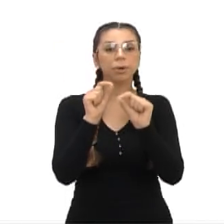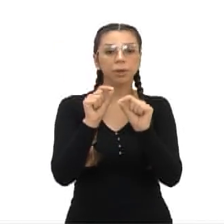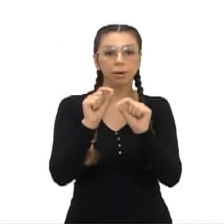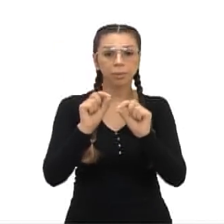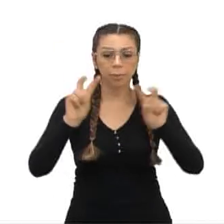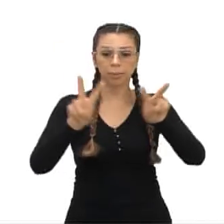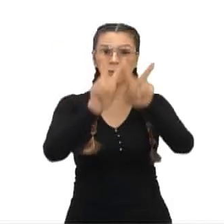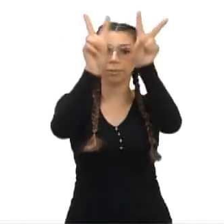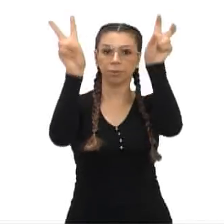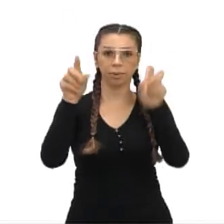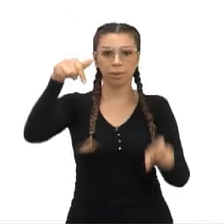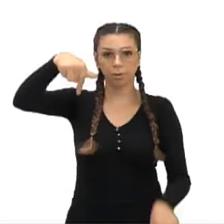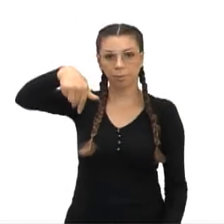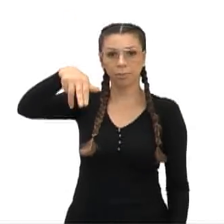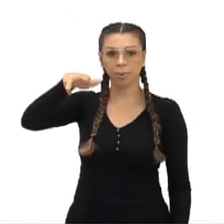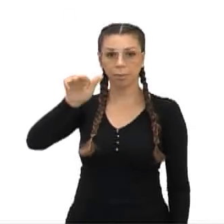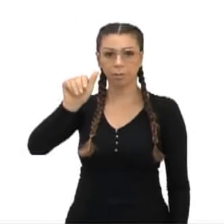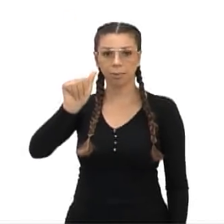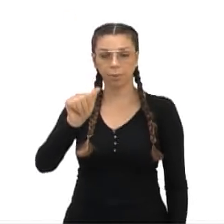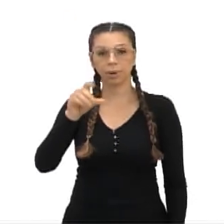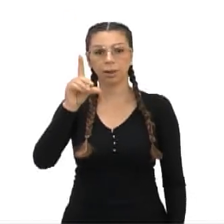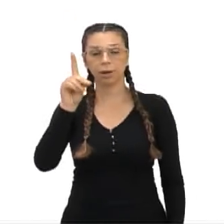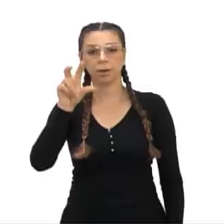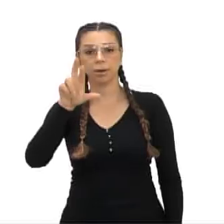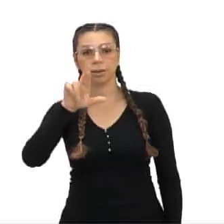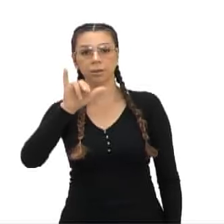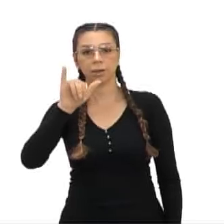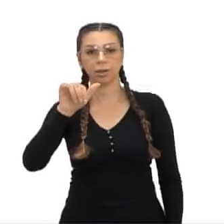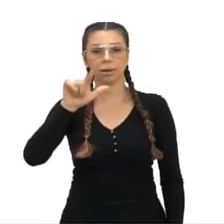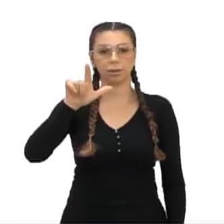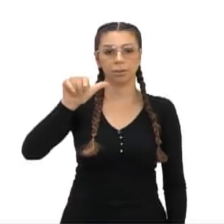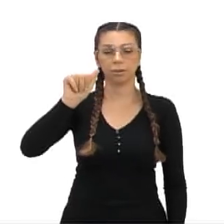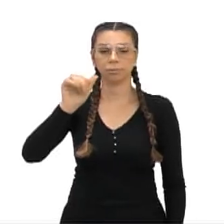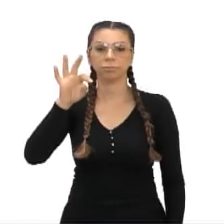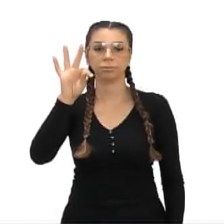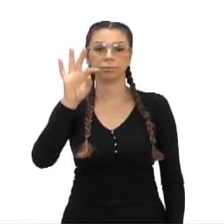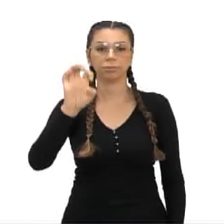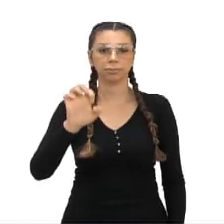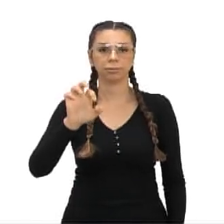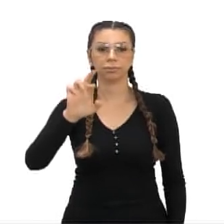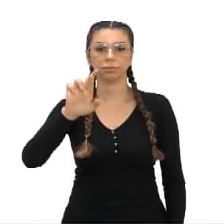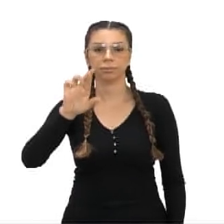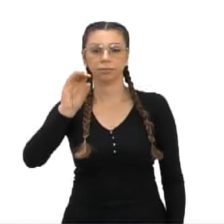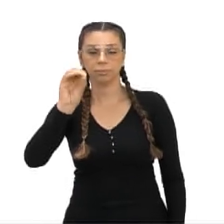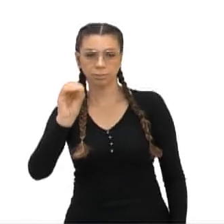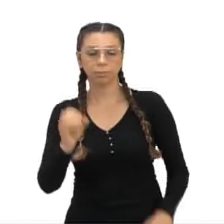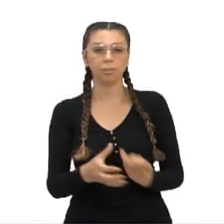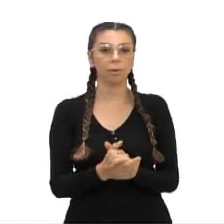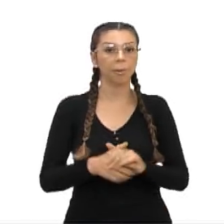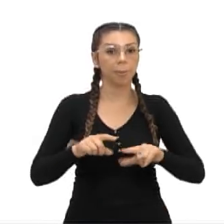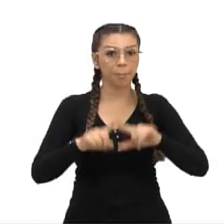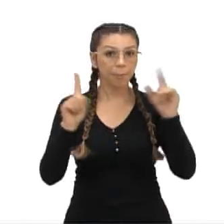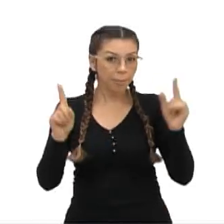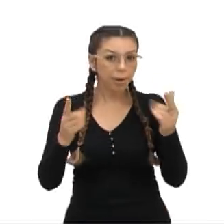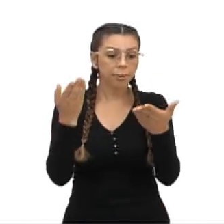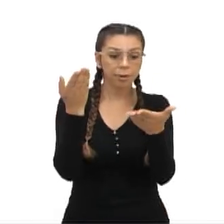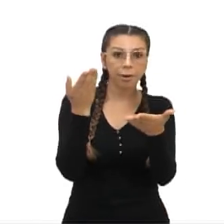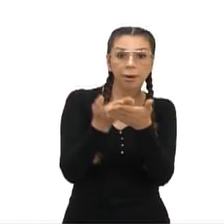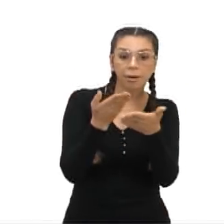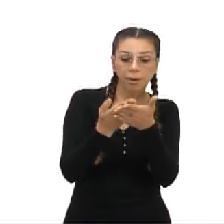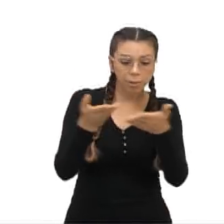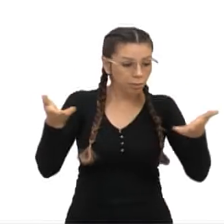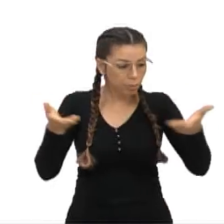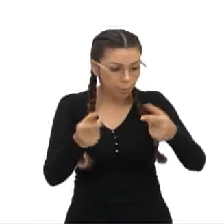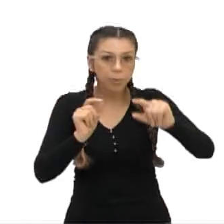aulas sobre quadriláteros, certo? Mas, na aula de hoje, a gente vai continuar falando dos quadriláteros, onde a